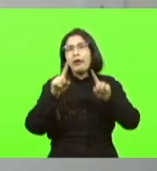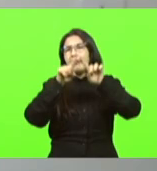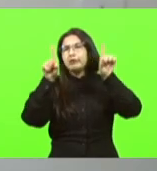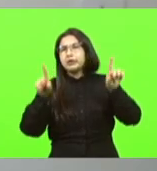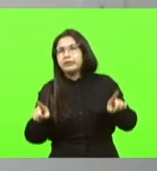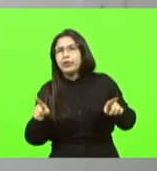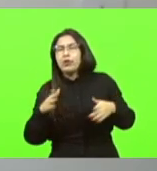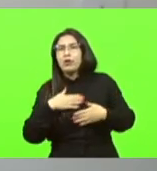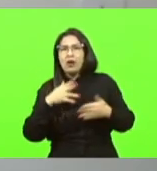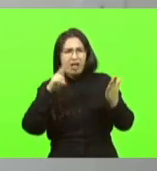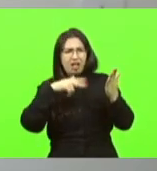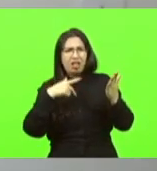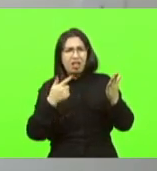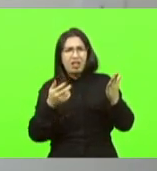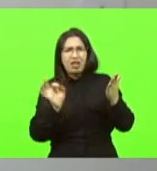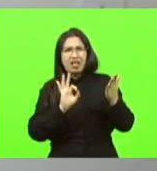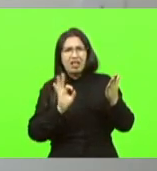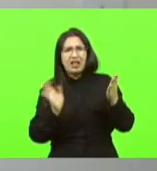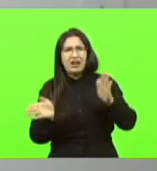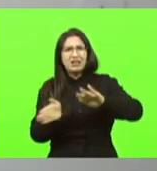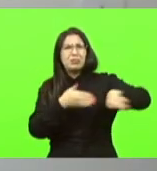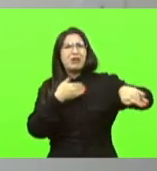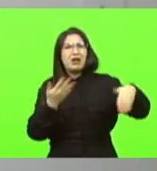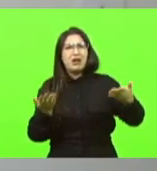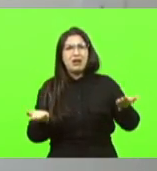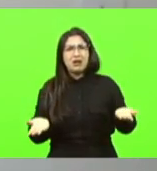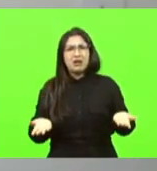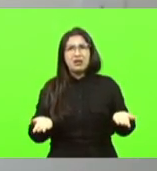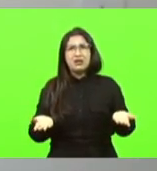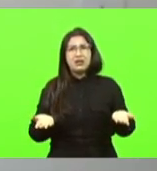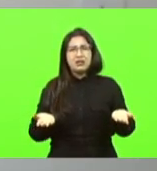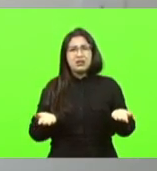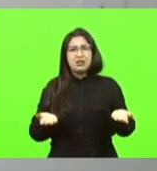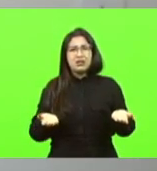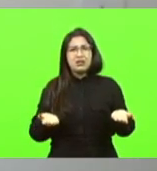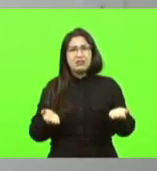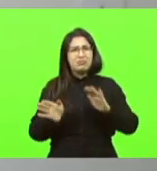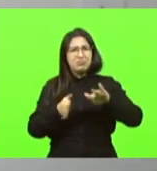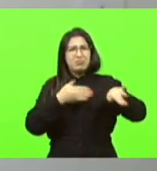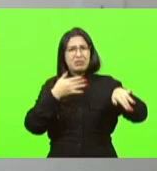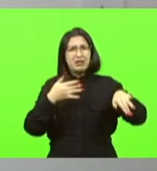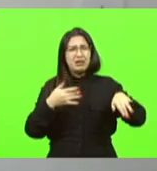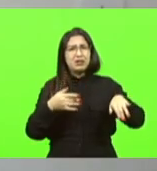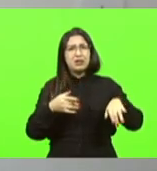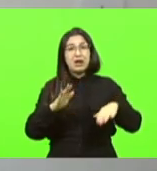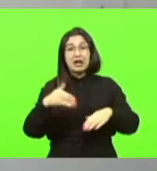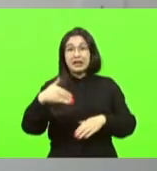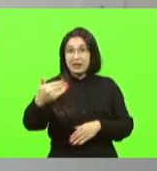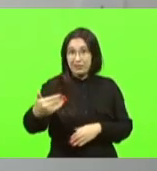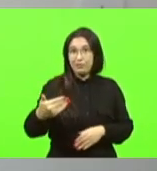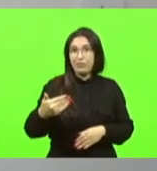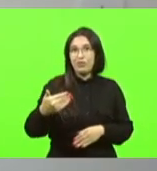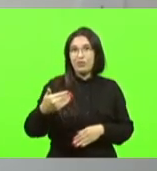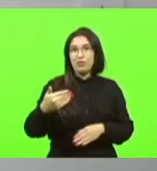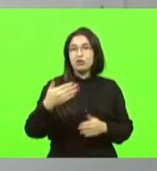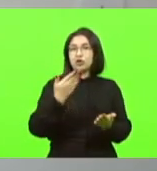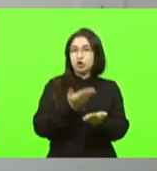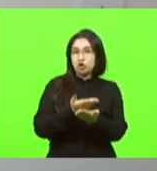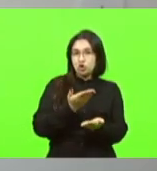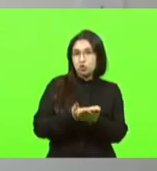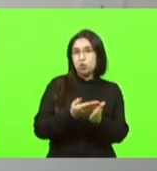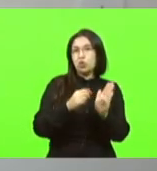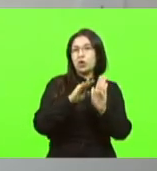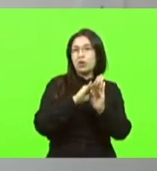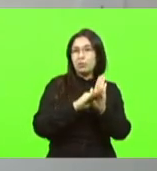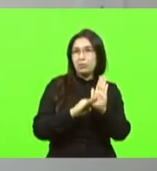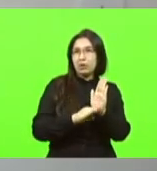servidores não lê Toledo primeira mensagem foi praticamente passa batido a depois que você vai estuda a matéria o